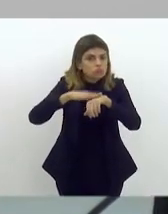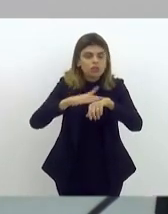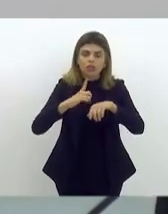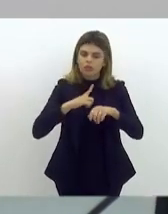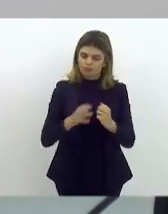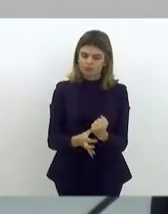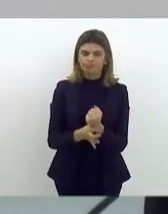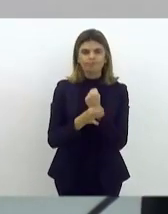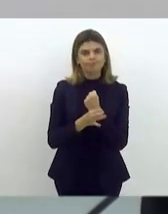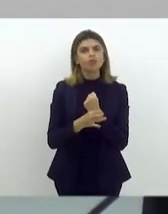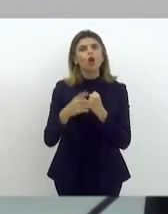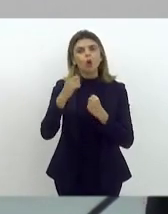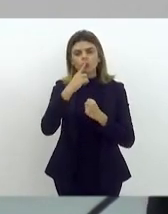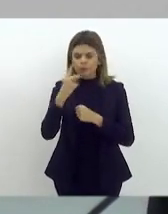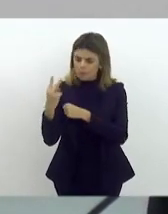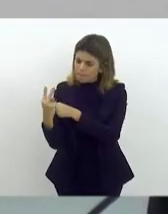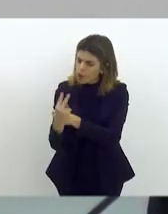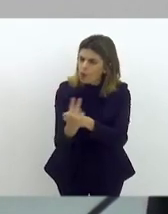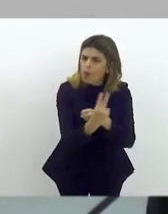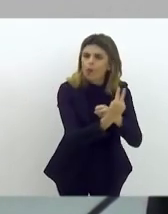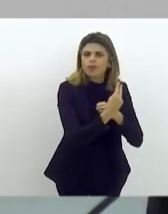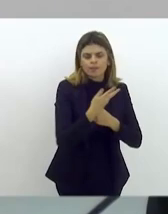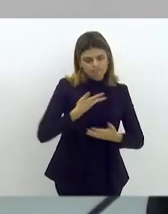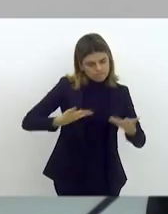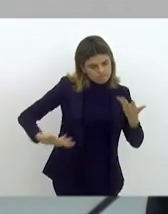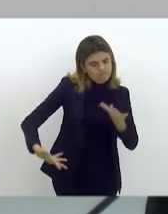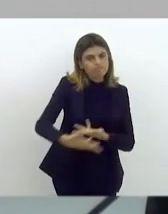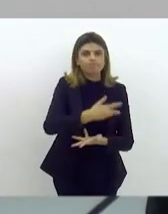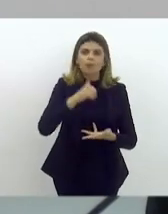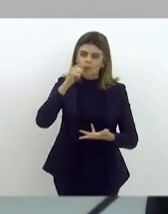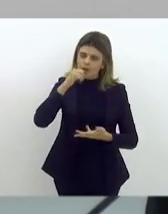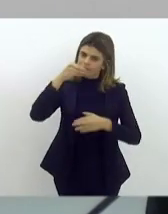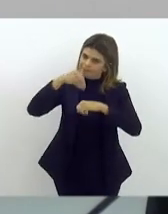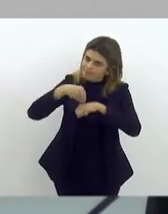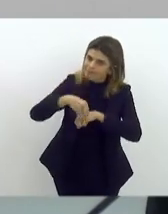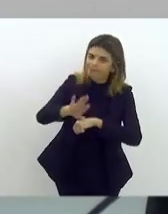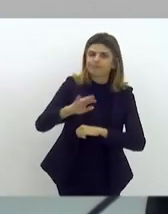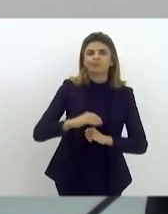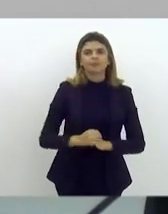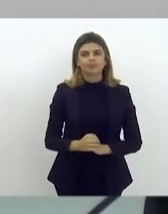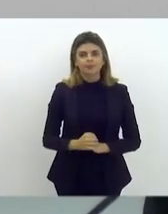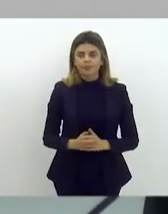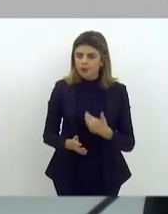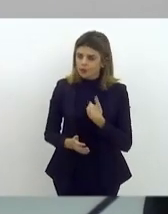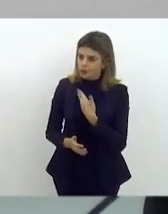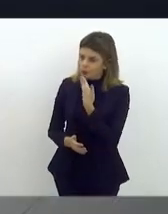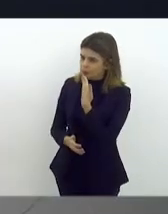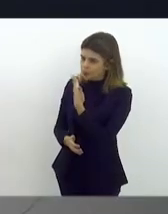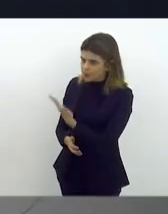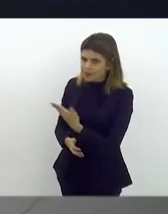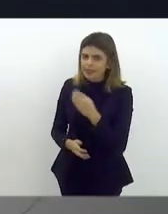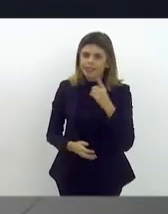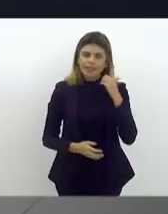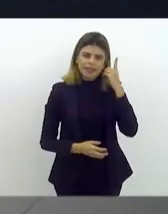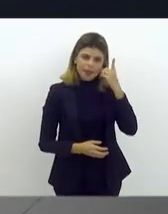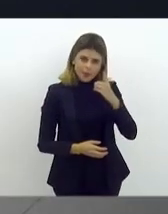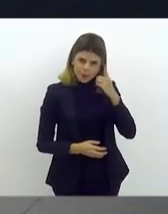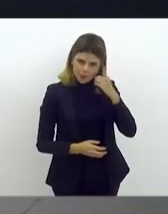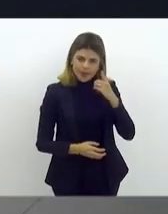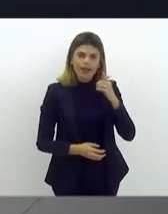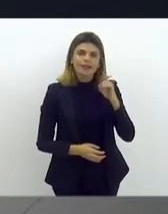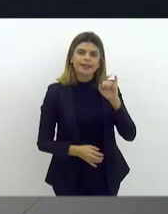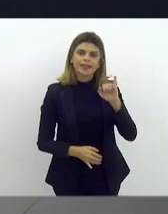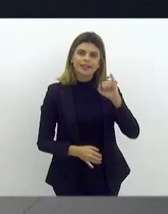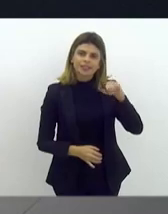manter segura isso virar uma rede de proteção para essas mulheres é isso que eu queria deixar posto eu vou pedir para deputada melar o que a nossa